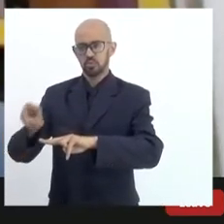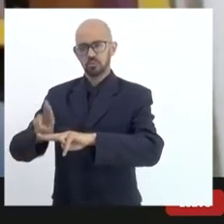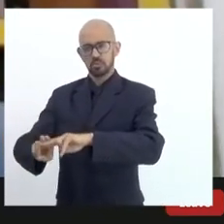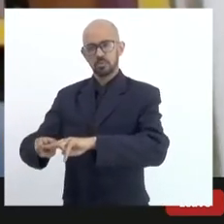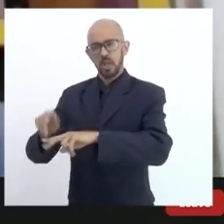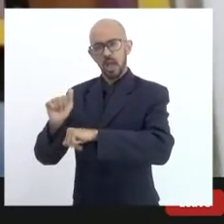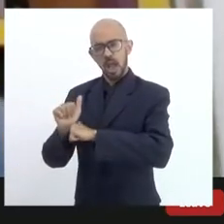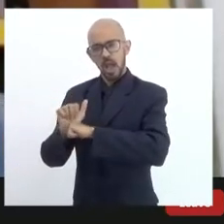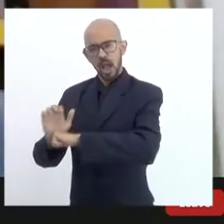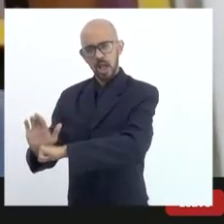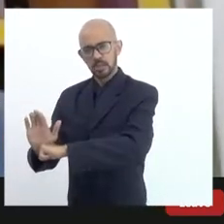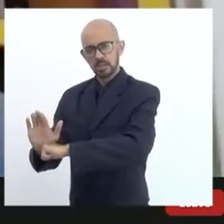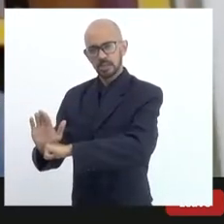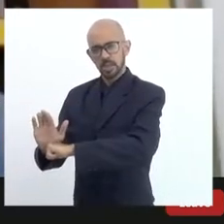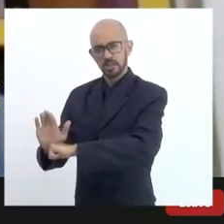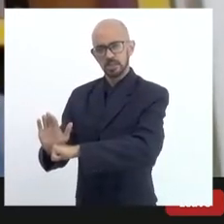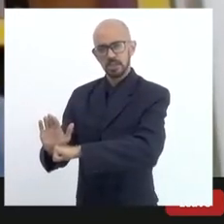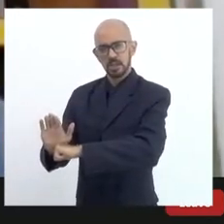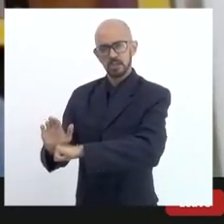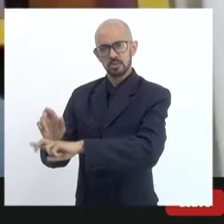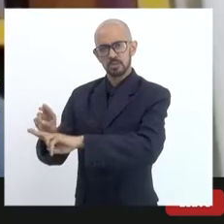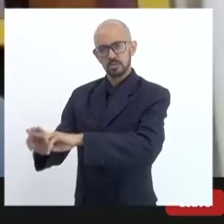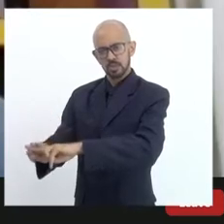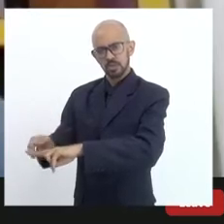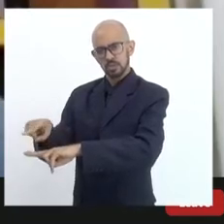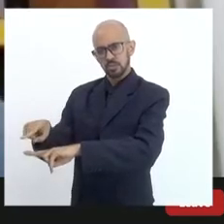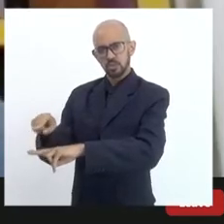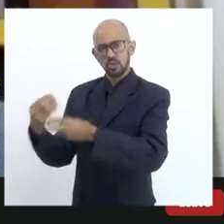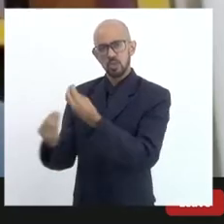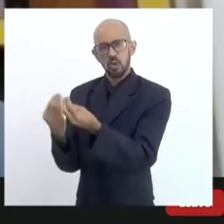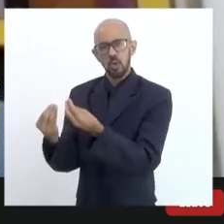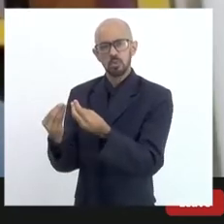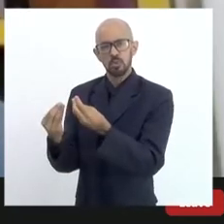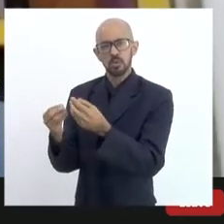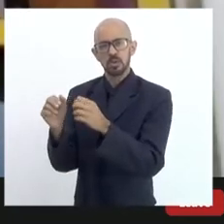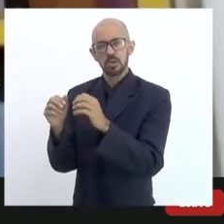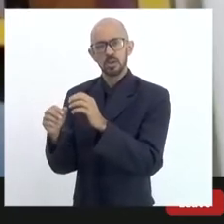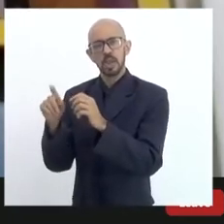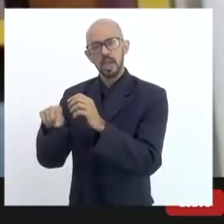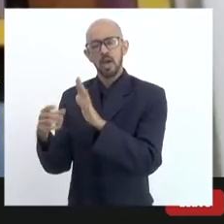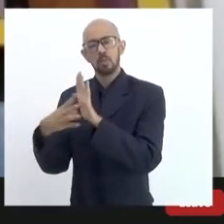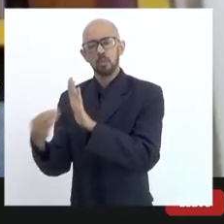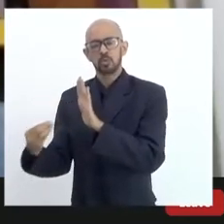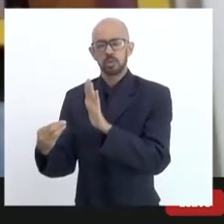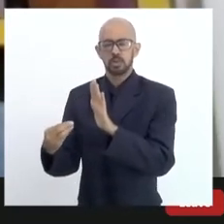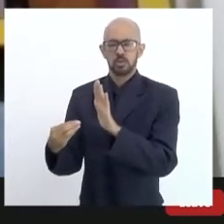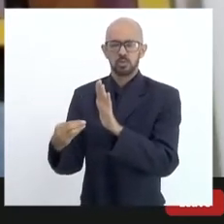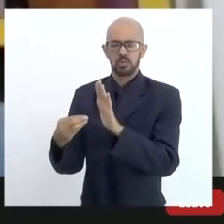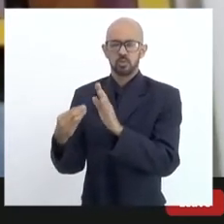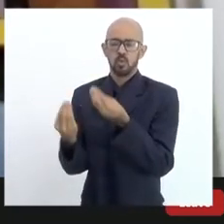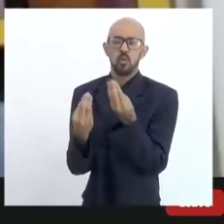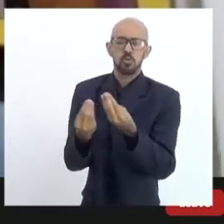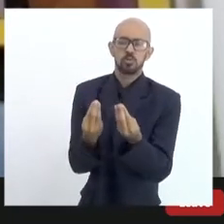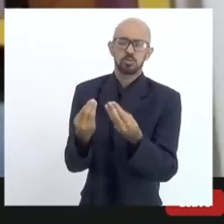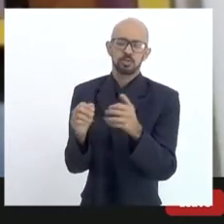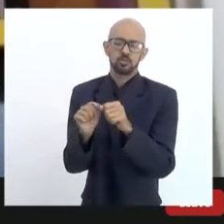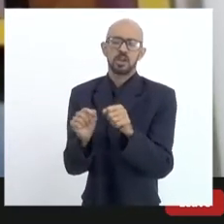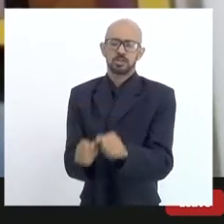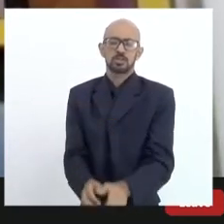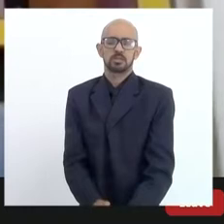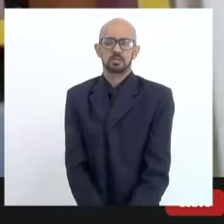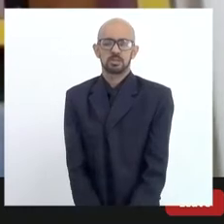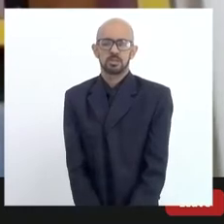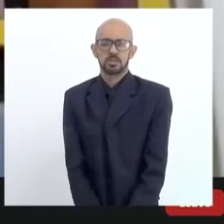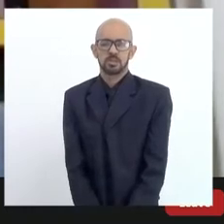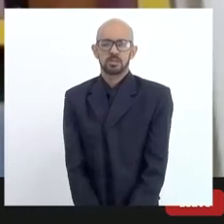Assistência religiosa nos presídios. Não é que não deixe de fazer, mas como é que se configura? Né? Como é que tem que ser configurado? Como é que o tal